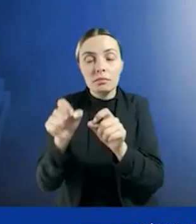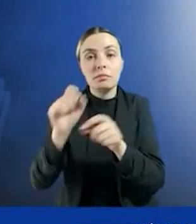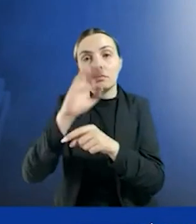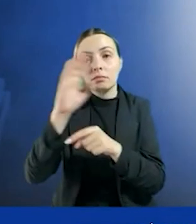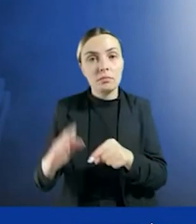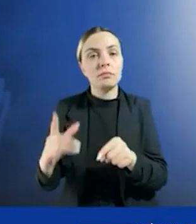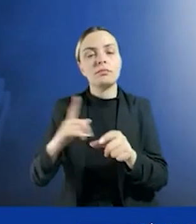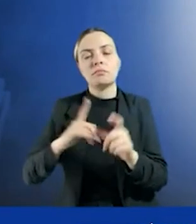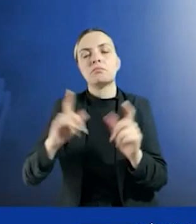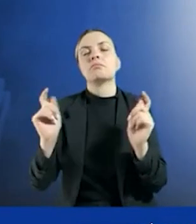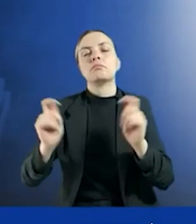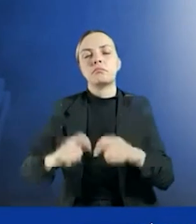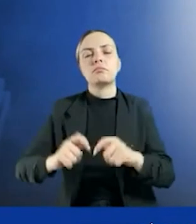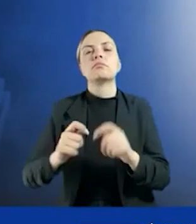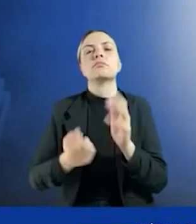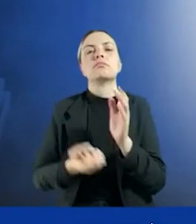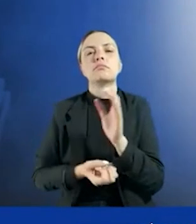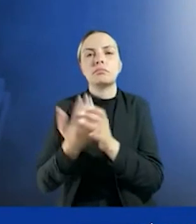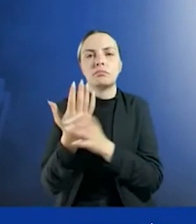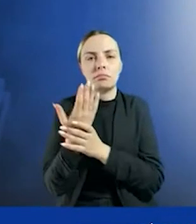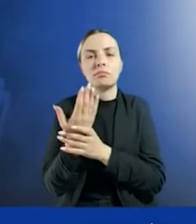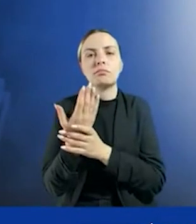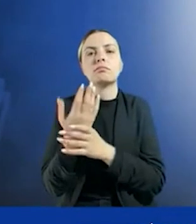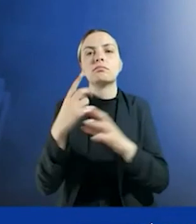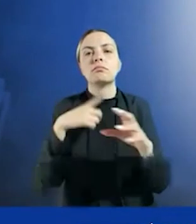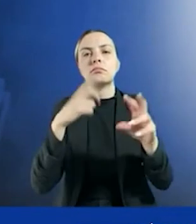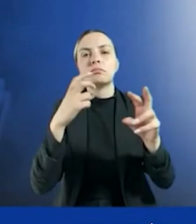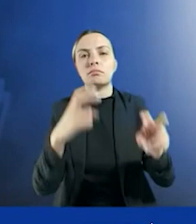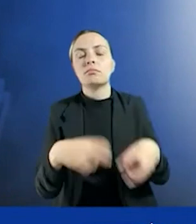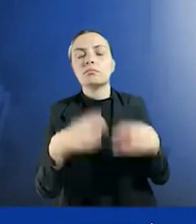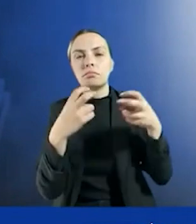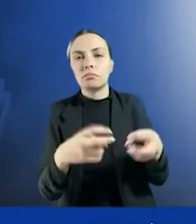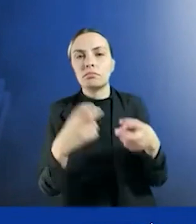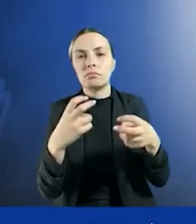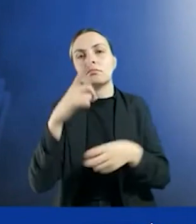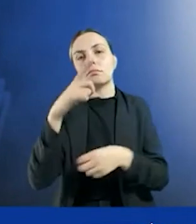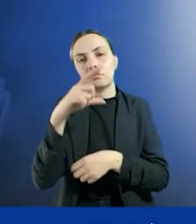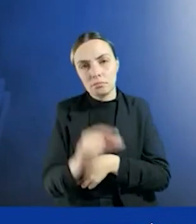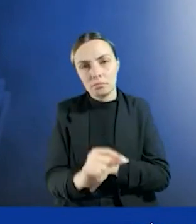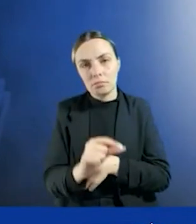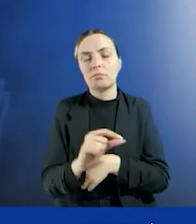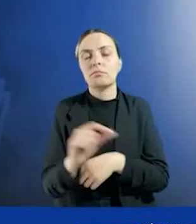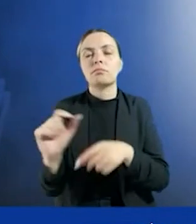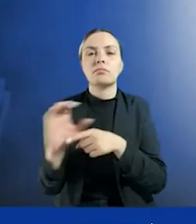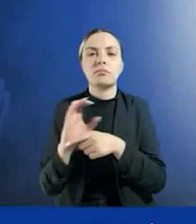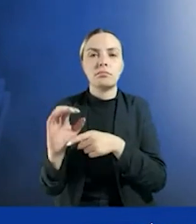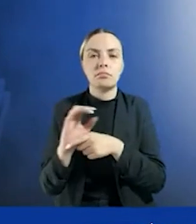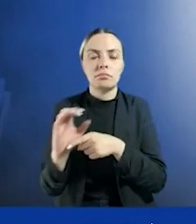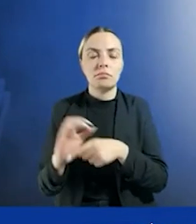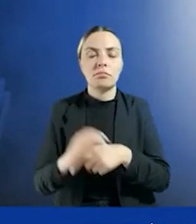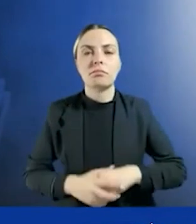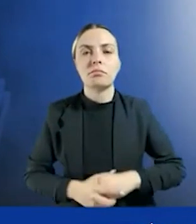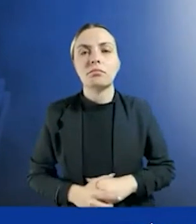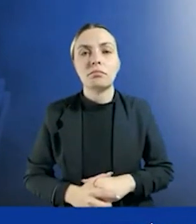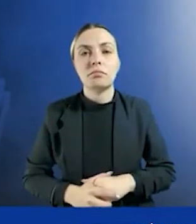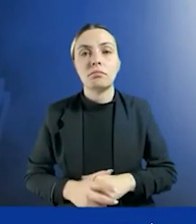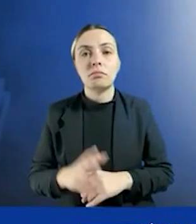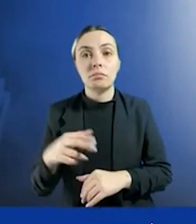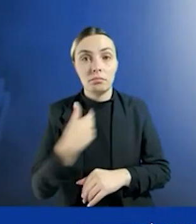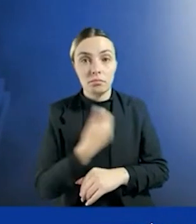de produzir e de ter uma agricultura de baixa emissão de carbono. E para a nova década,